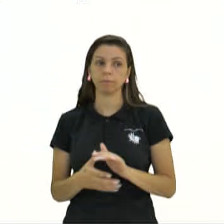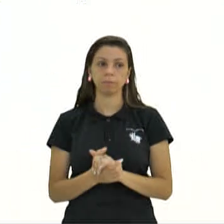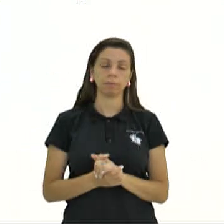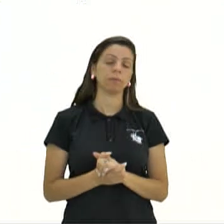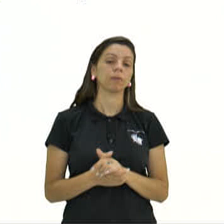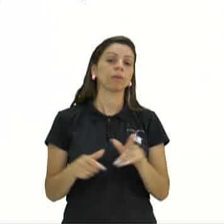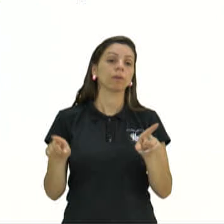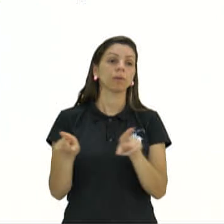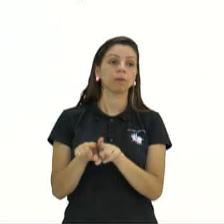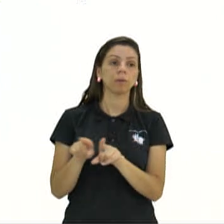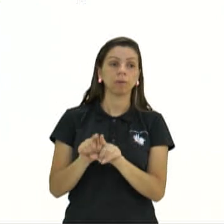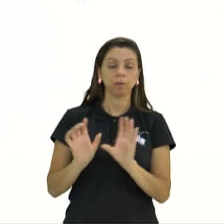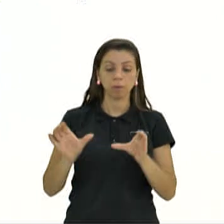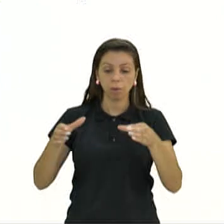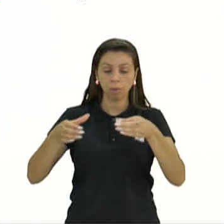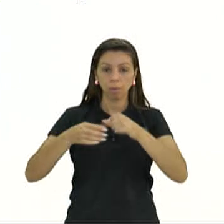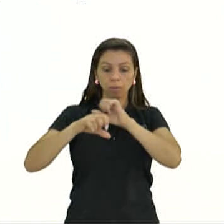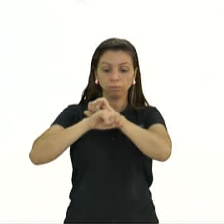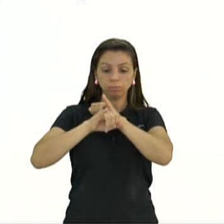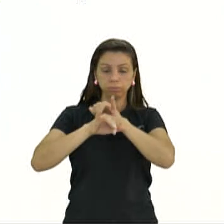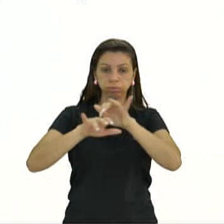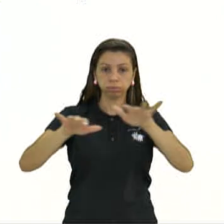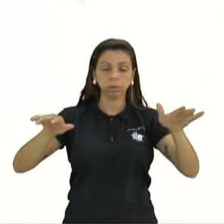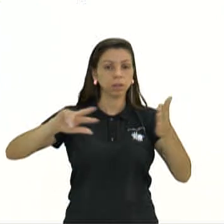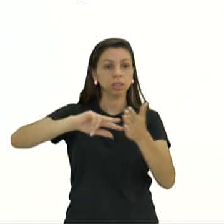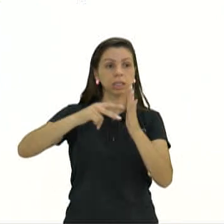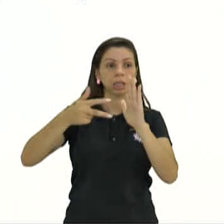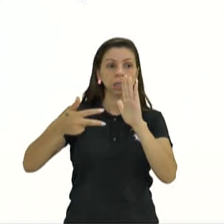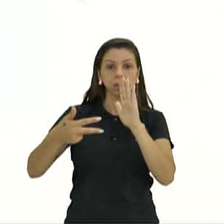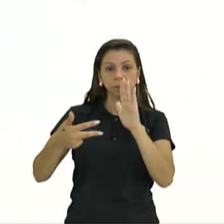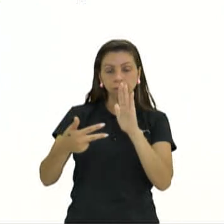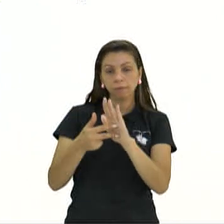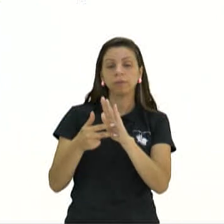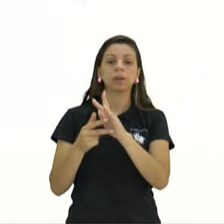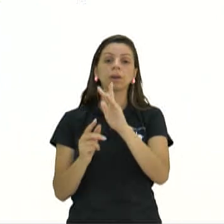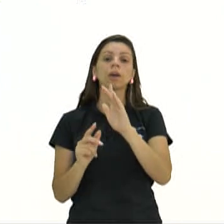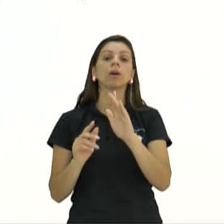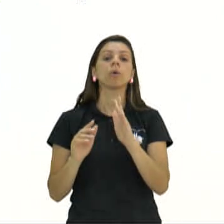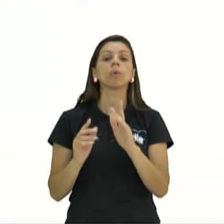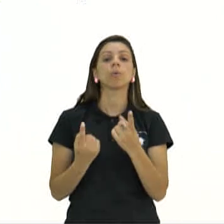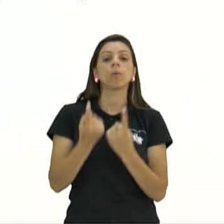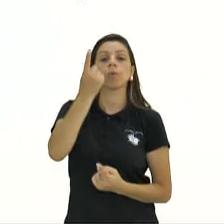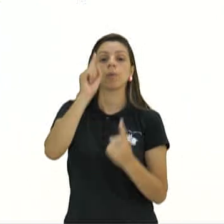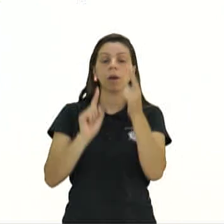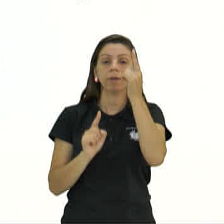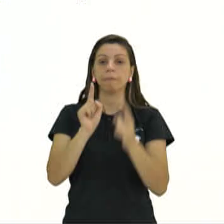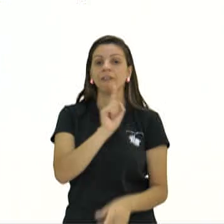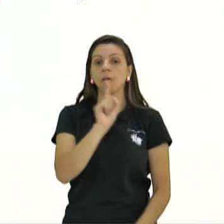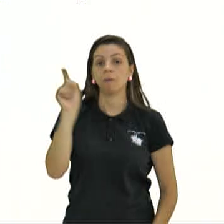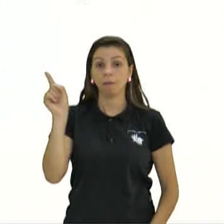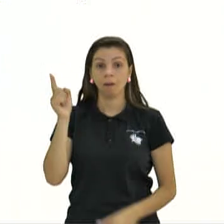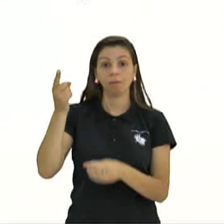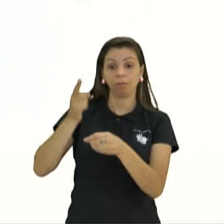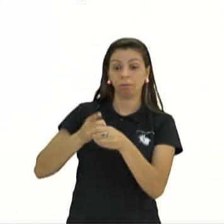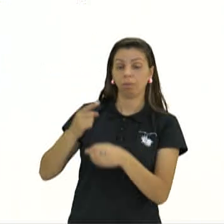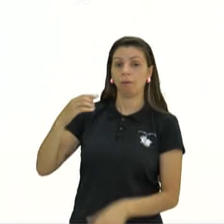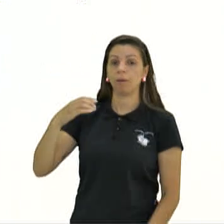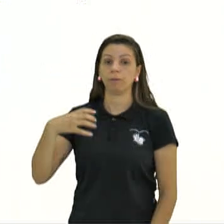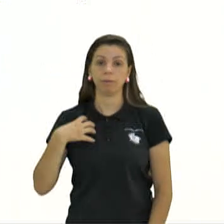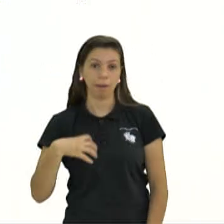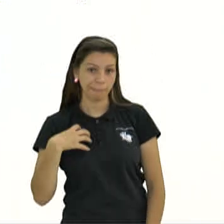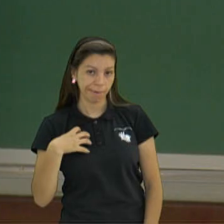período, no que o bloco propaga como reafricanização do carnaval na Bahia. Percebeu? Onde a professora colocou essas barrinhas